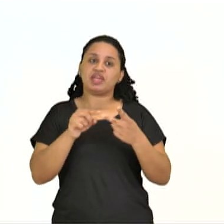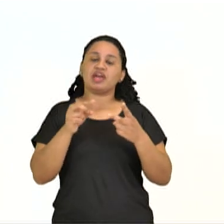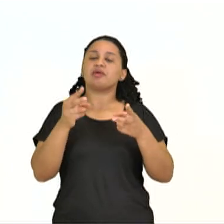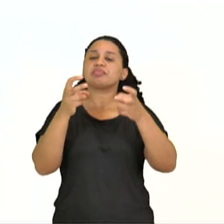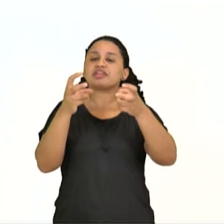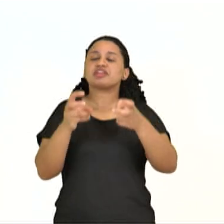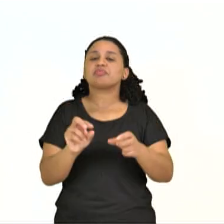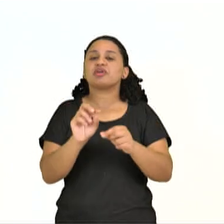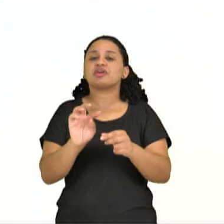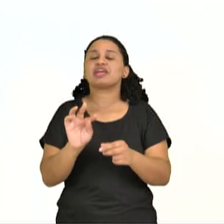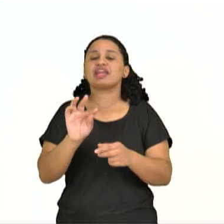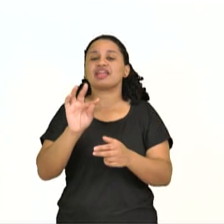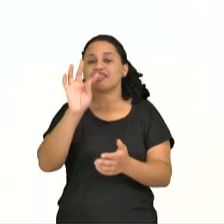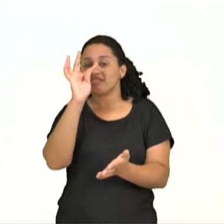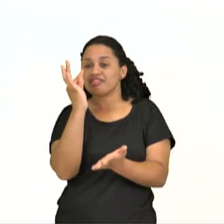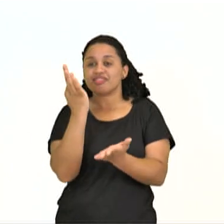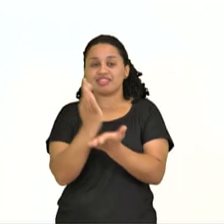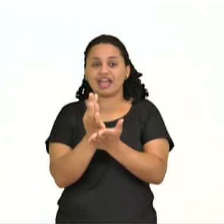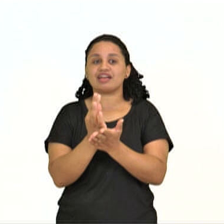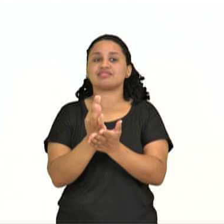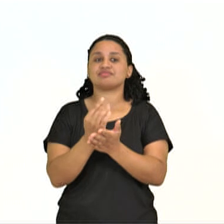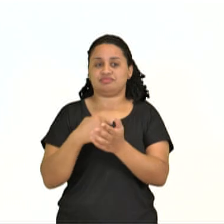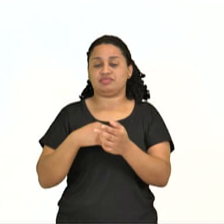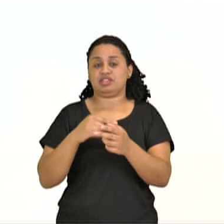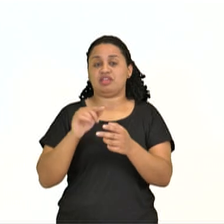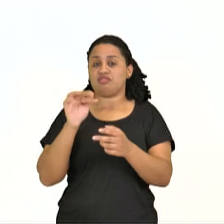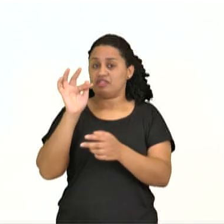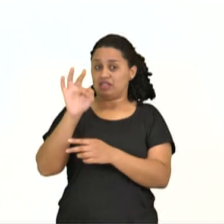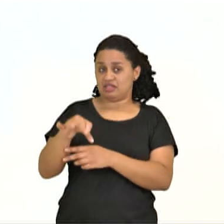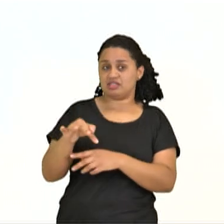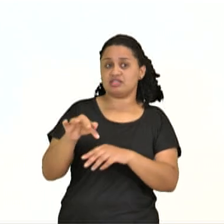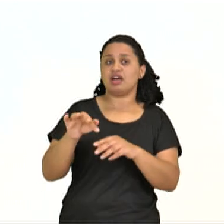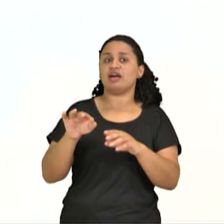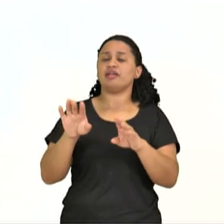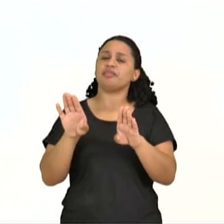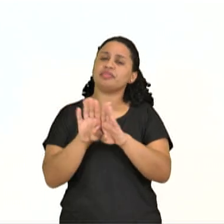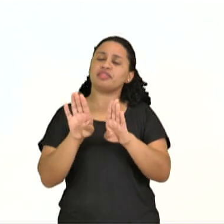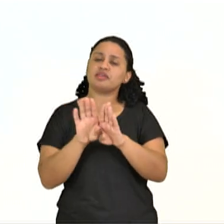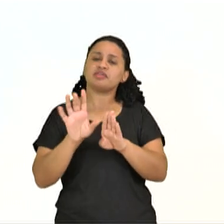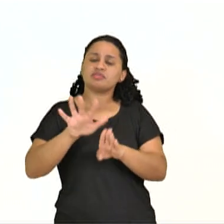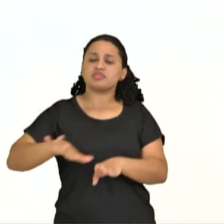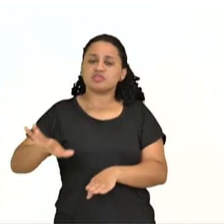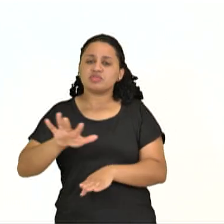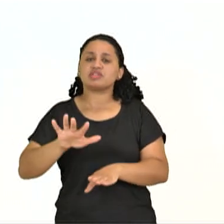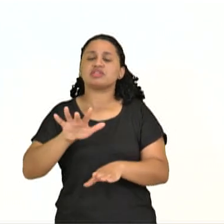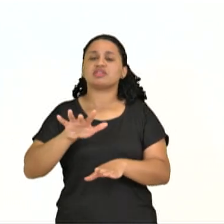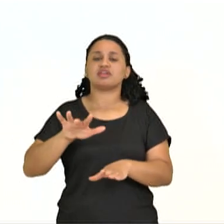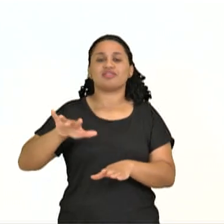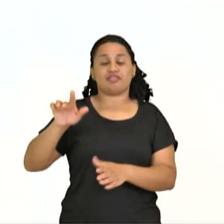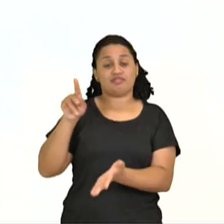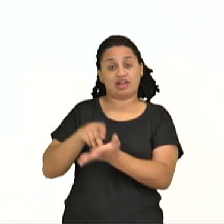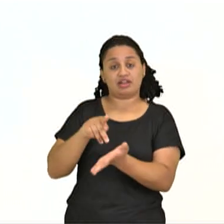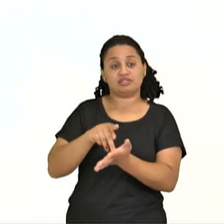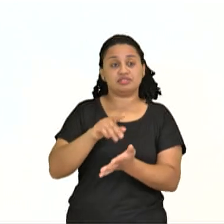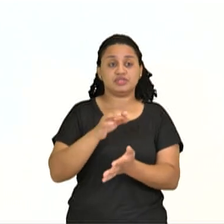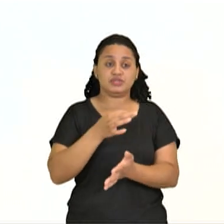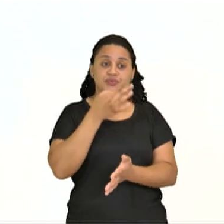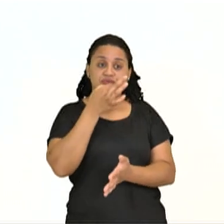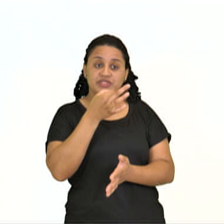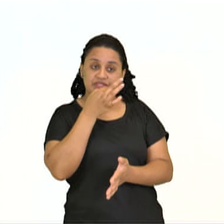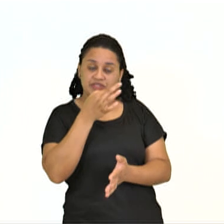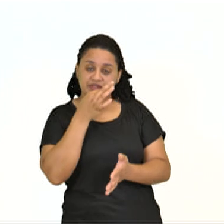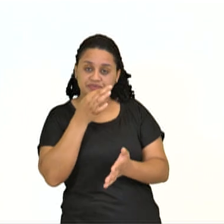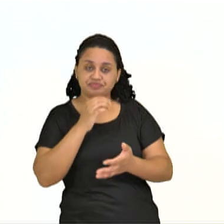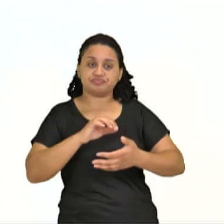e informação principal e secundárias, né? Fato e opinião, argumentos. Compreender a estrutura e